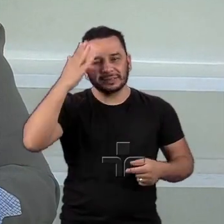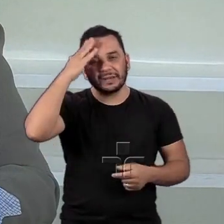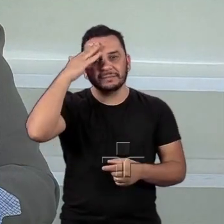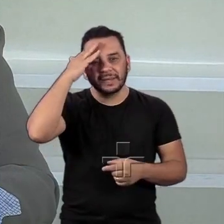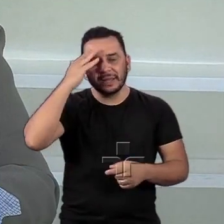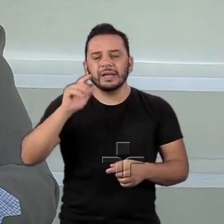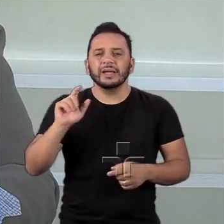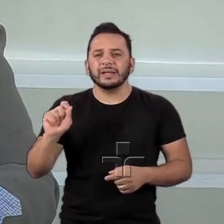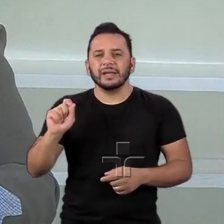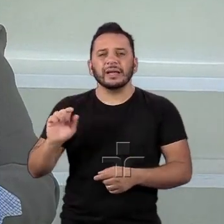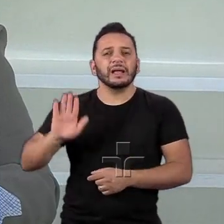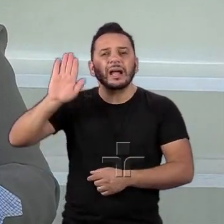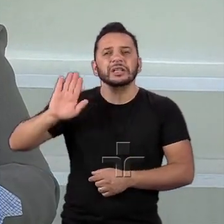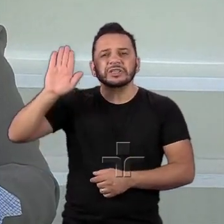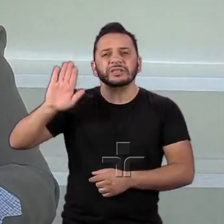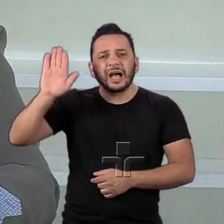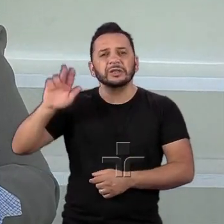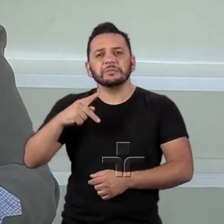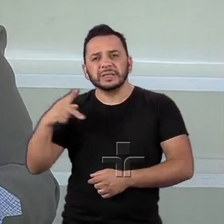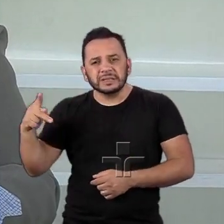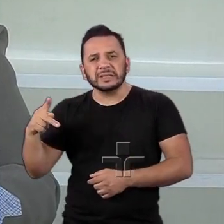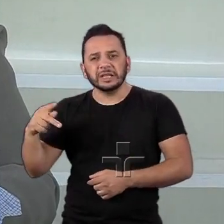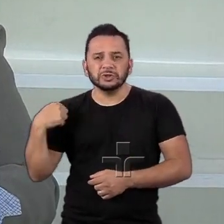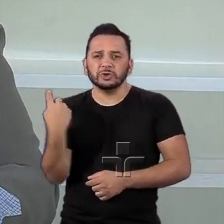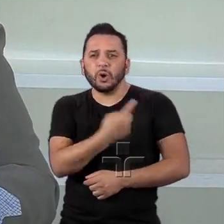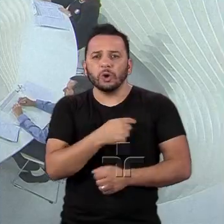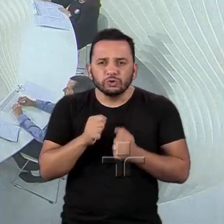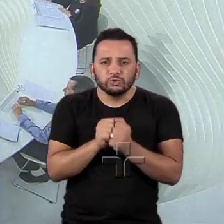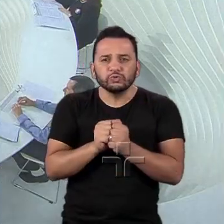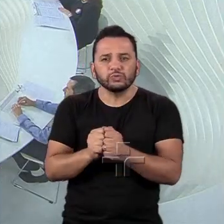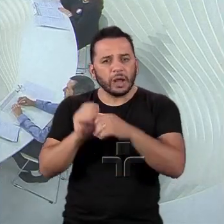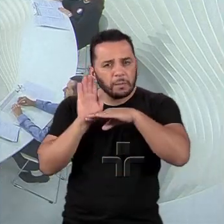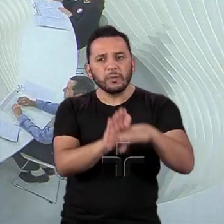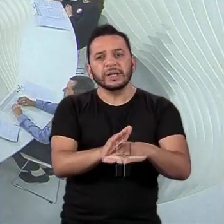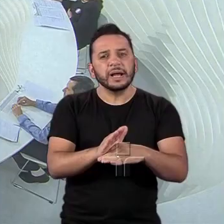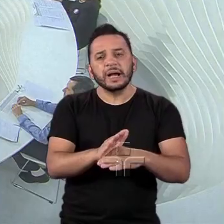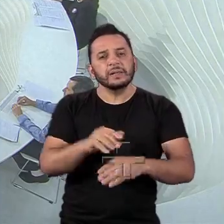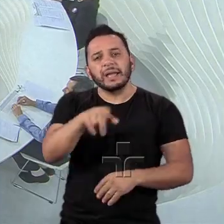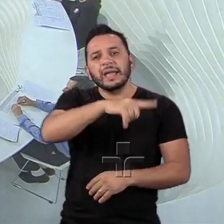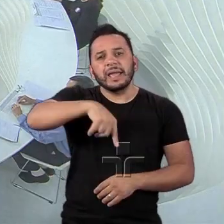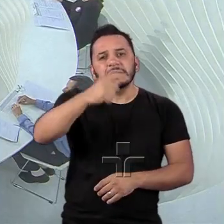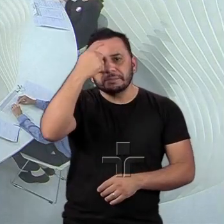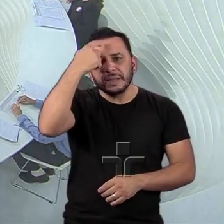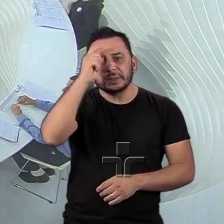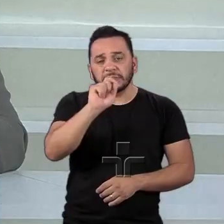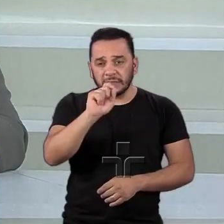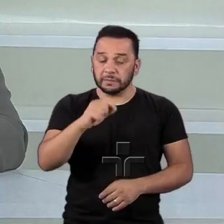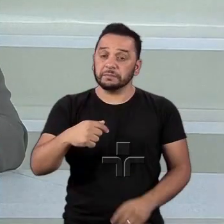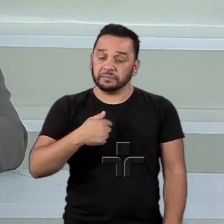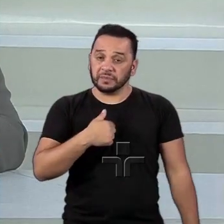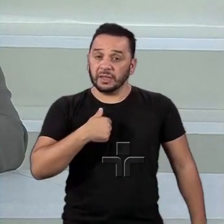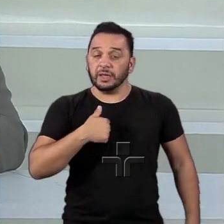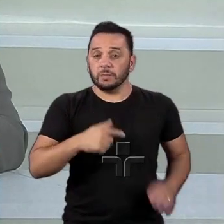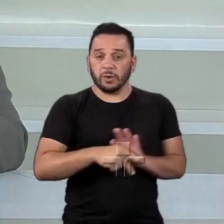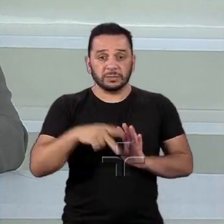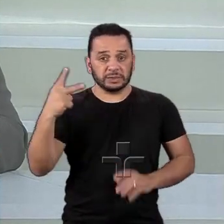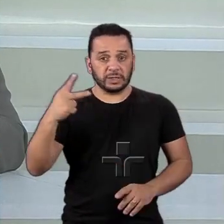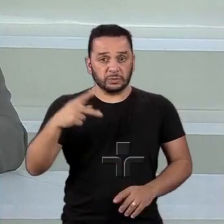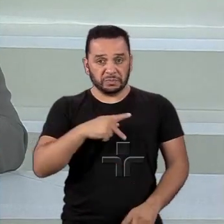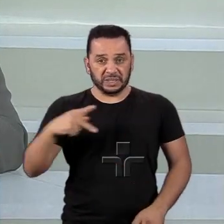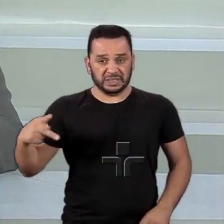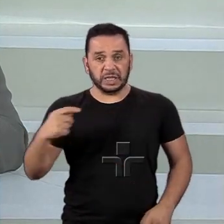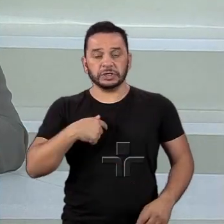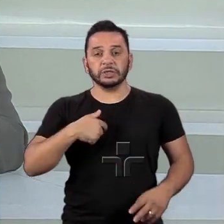os candidatos que nós estamos juntos e apoiando. Certamente, Ricardo, não serei uma vice decorativa, mas serei